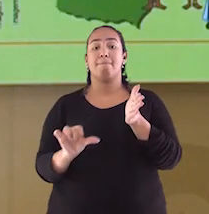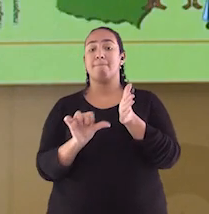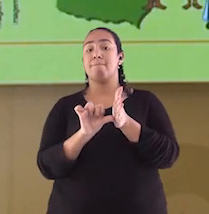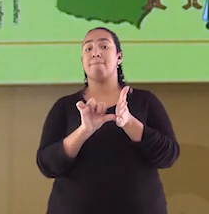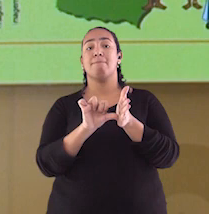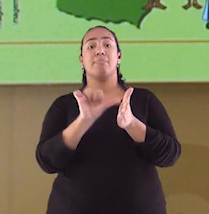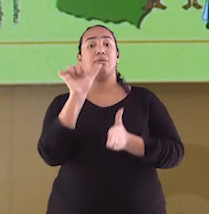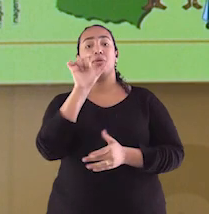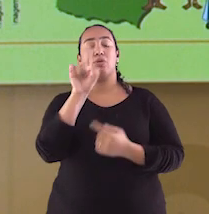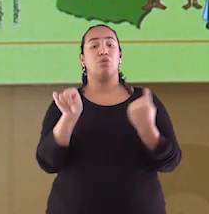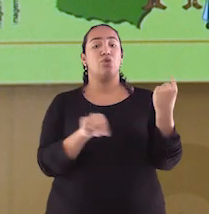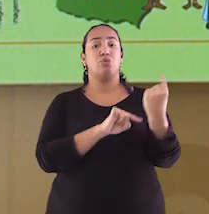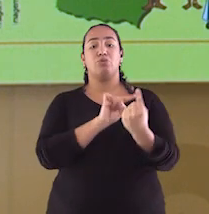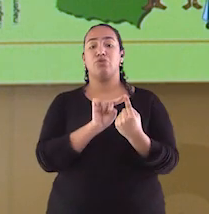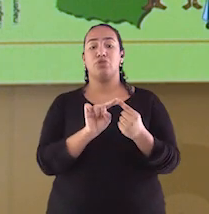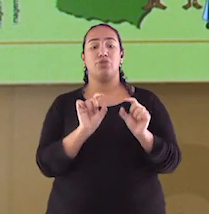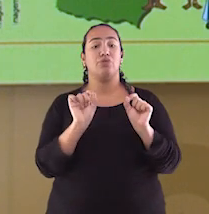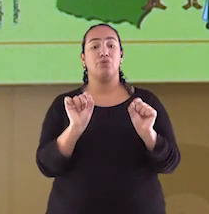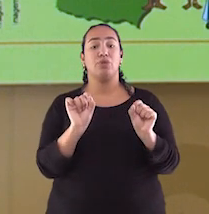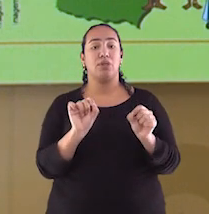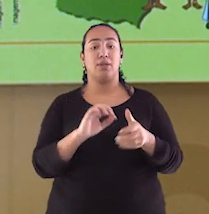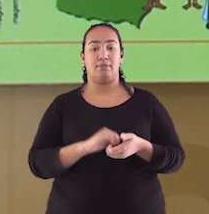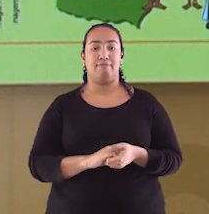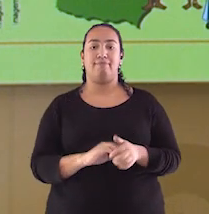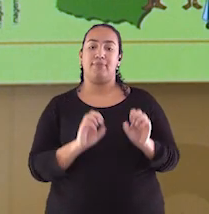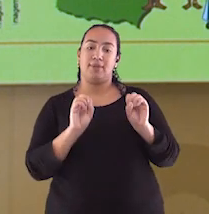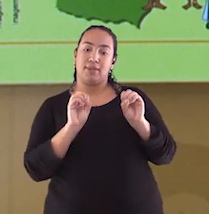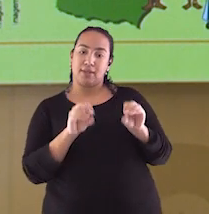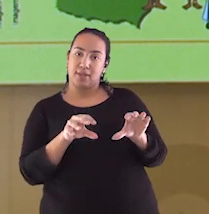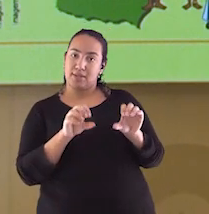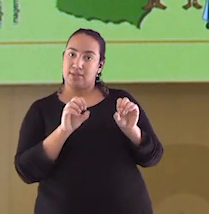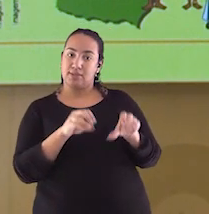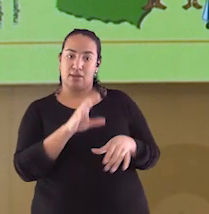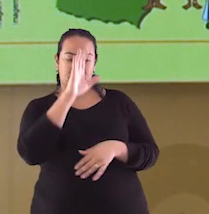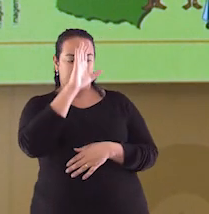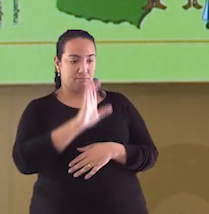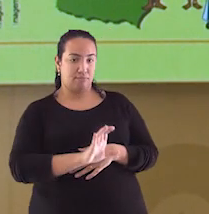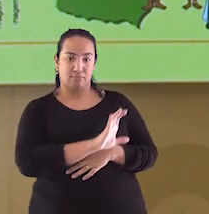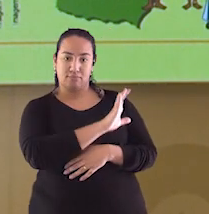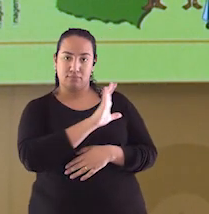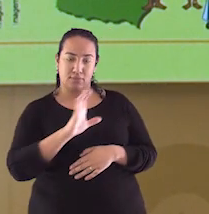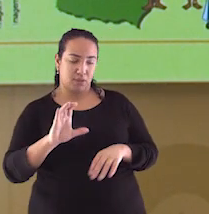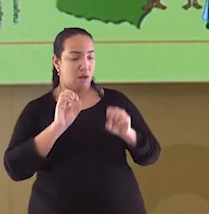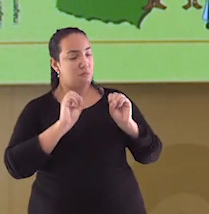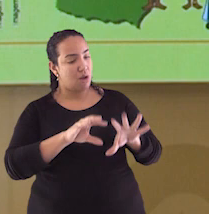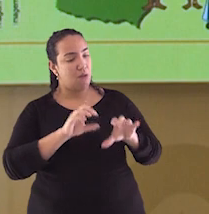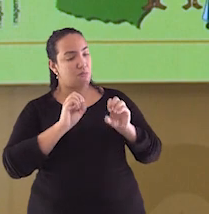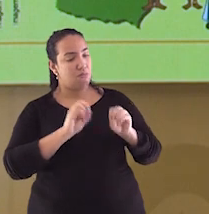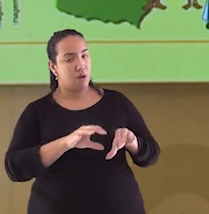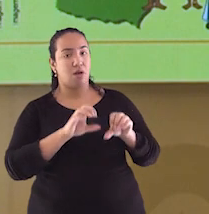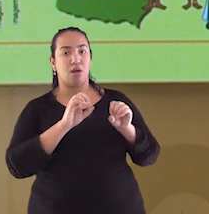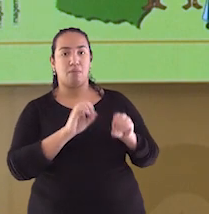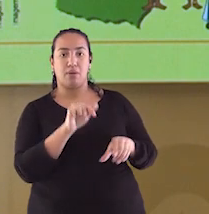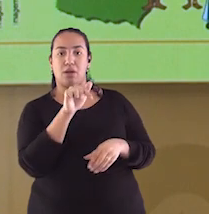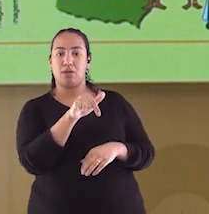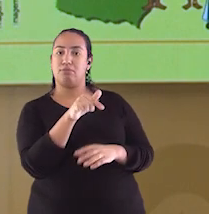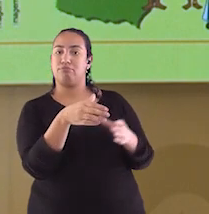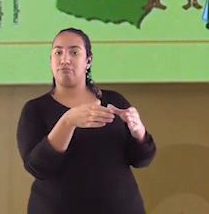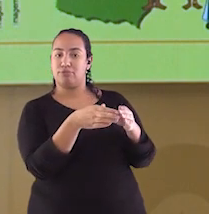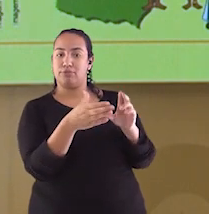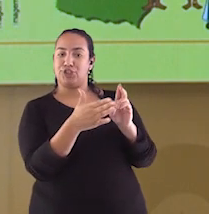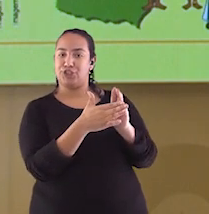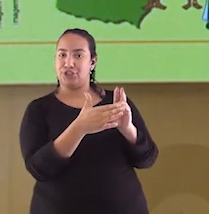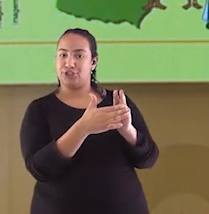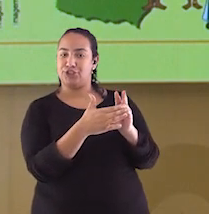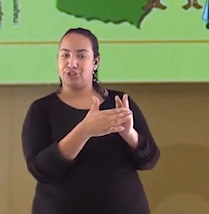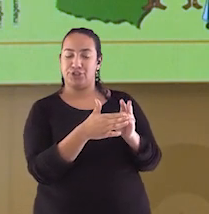era catequizar, ou seja, ensinar o catolicismo aos indígenas que estavam espalhados